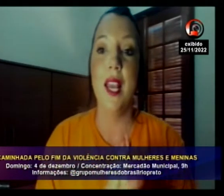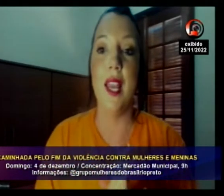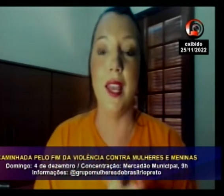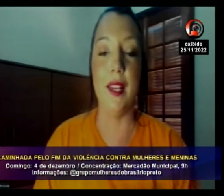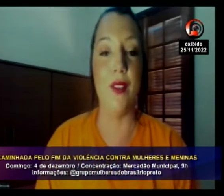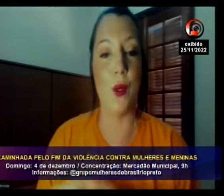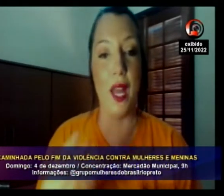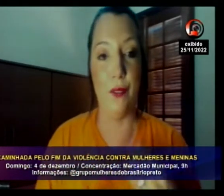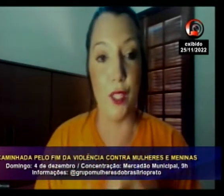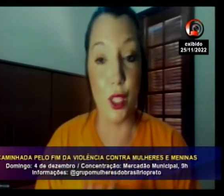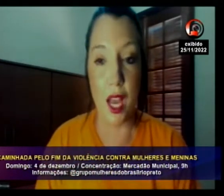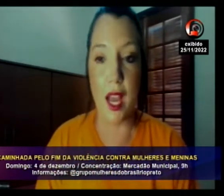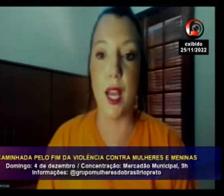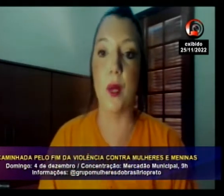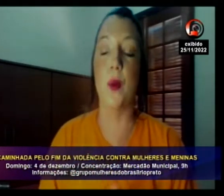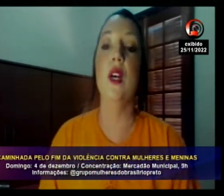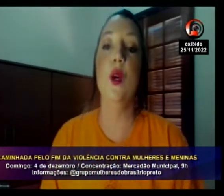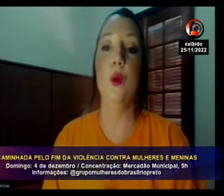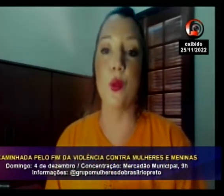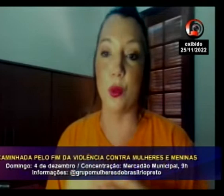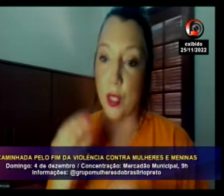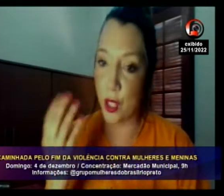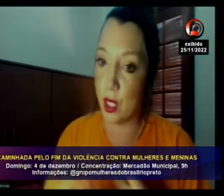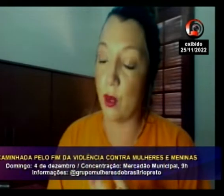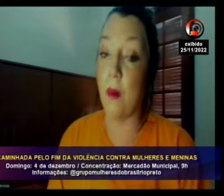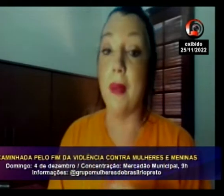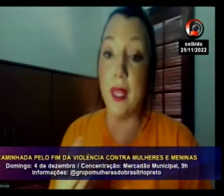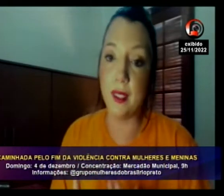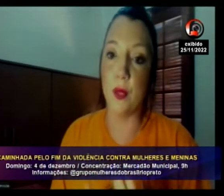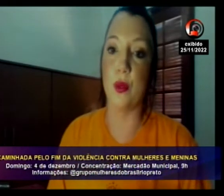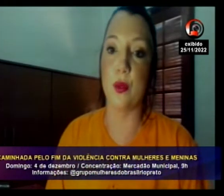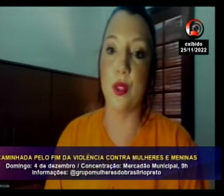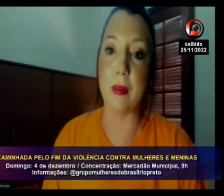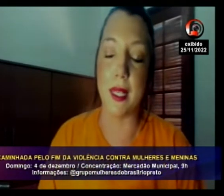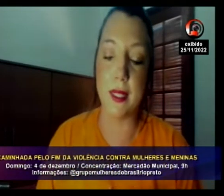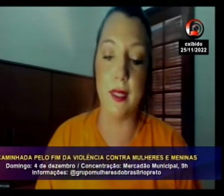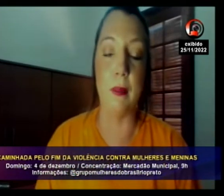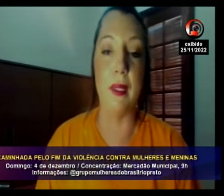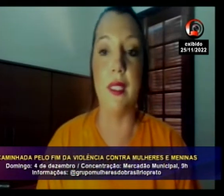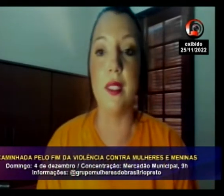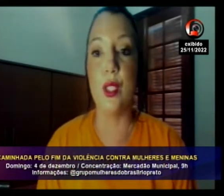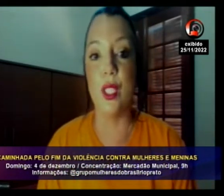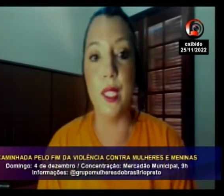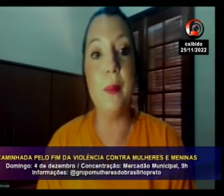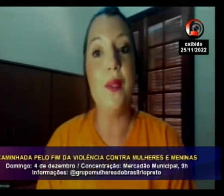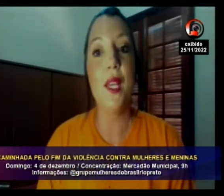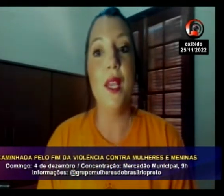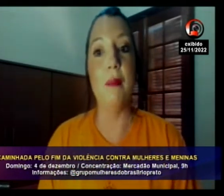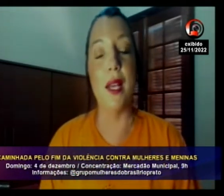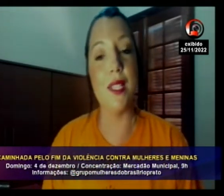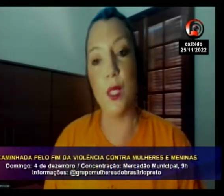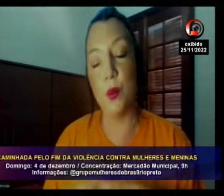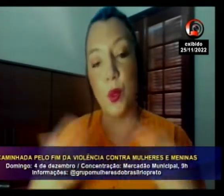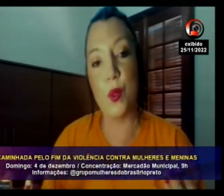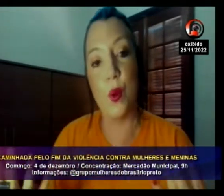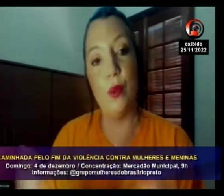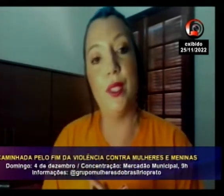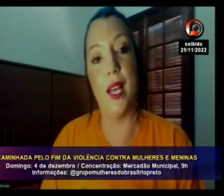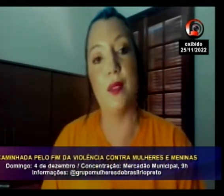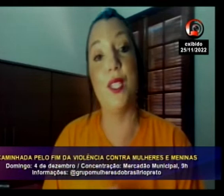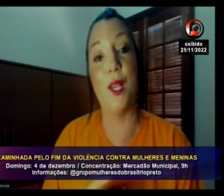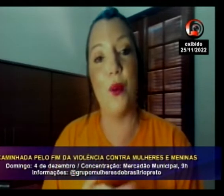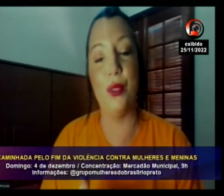confortáveis, levar de água, a gente recomenda o uso de máscara também, mas estão